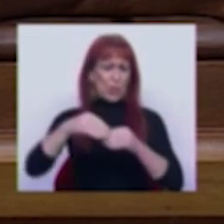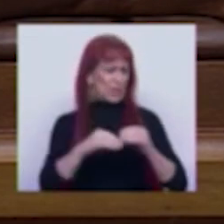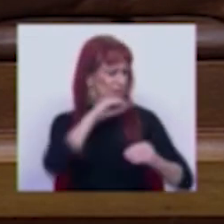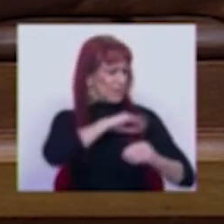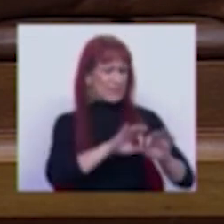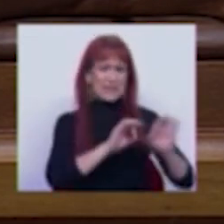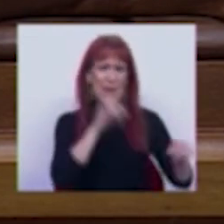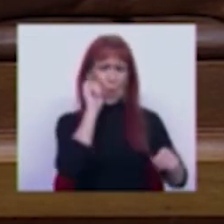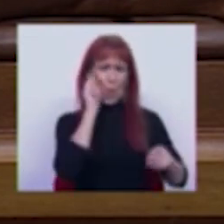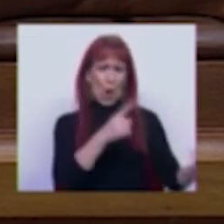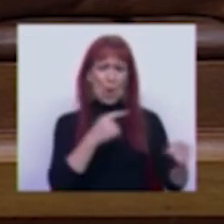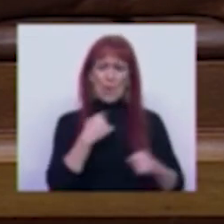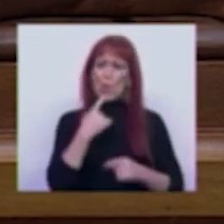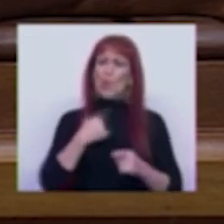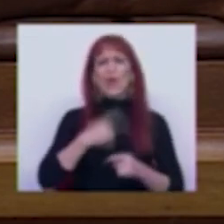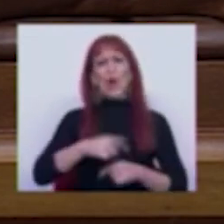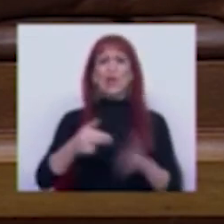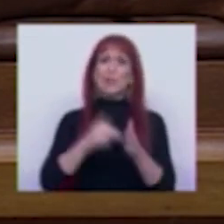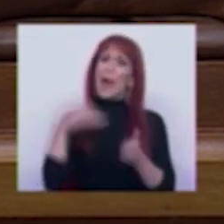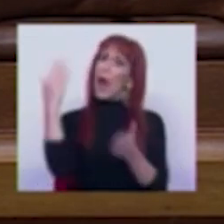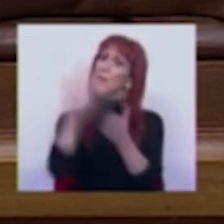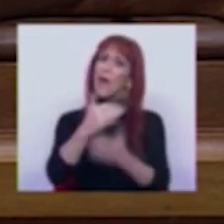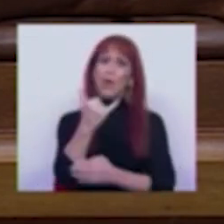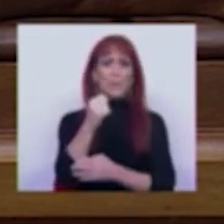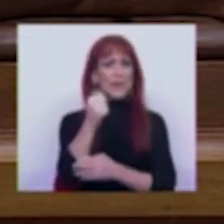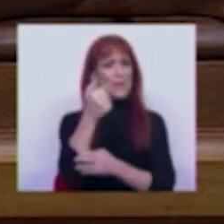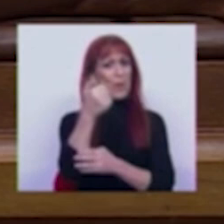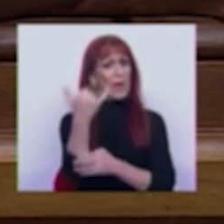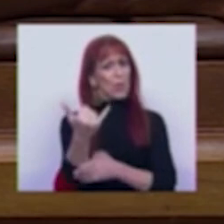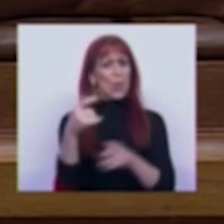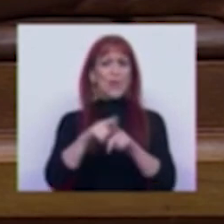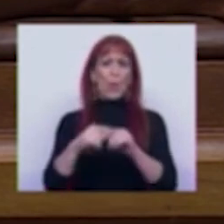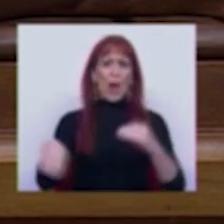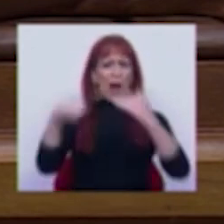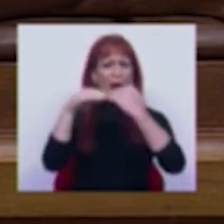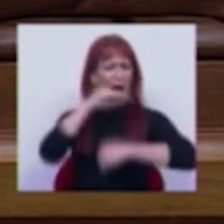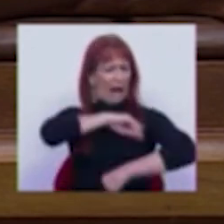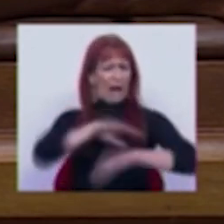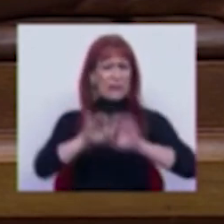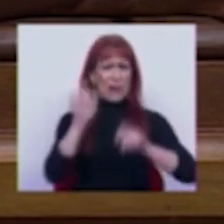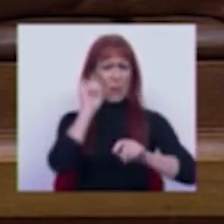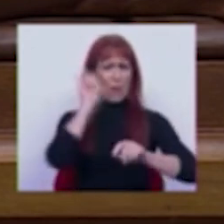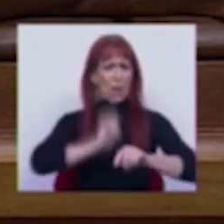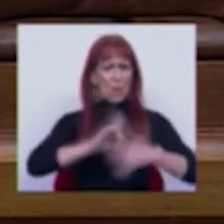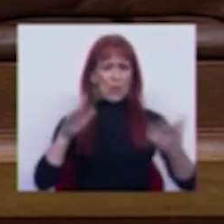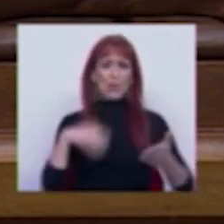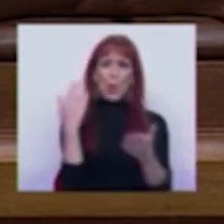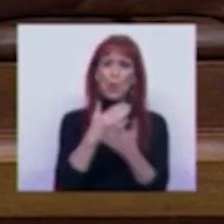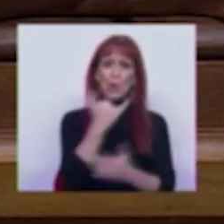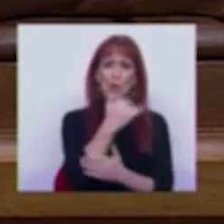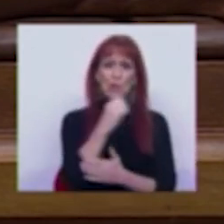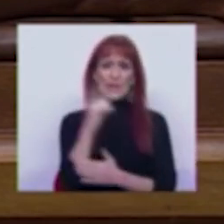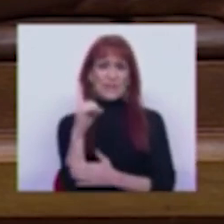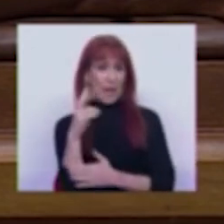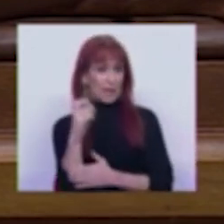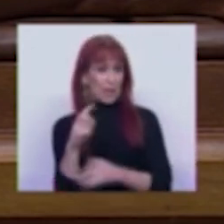salário de um homem, ou quando nos dizem que vamos ter que esperar até 2052 para ter igualdade salarial entre géneros, ou até